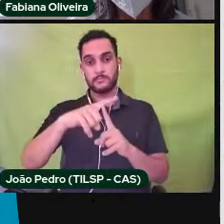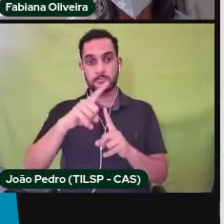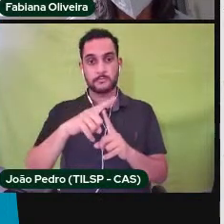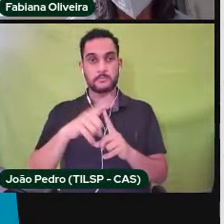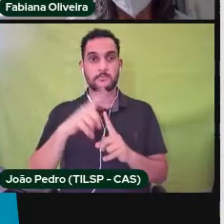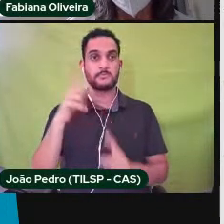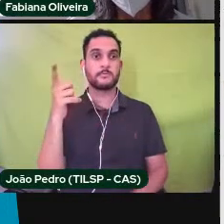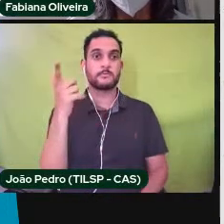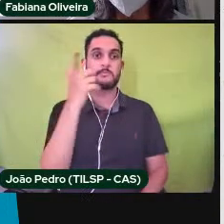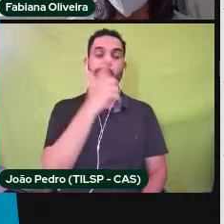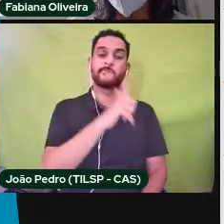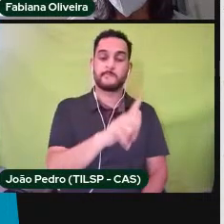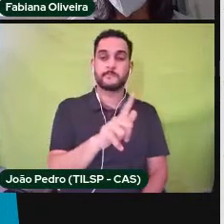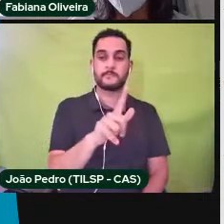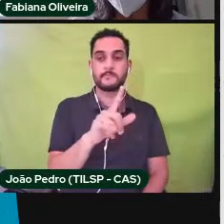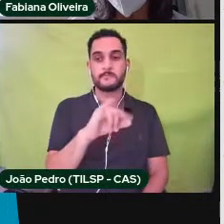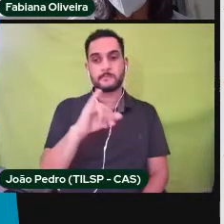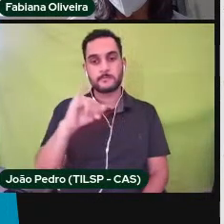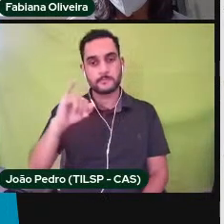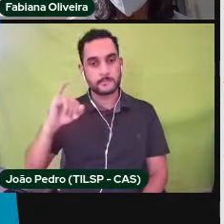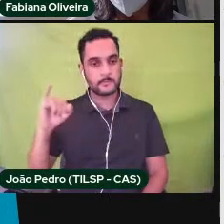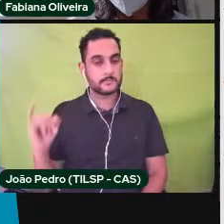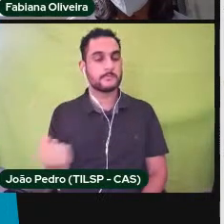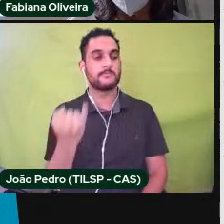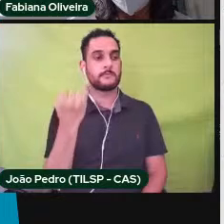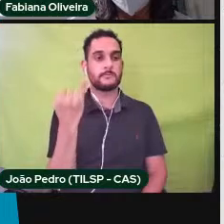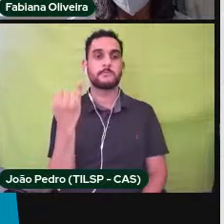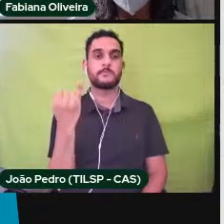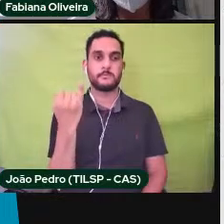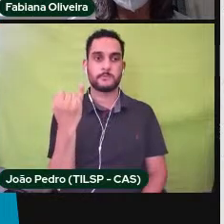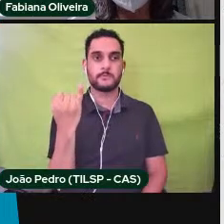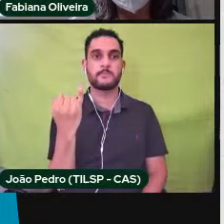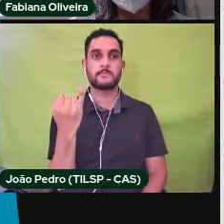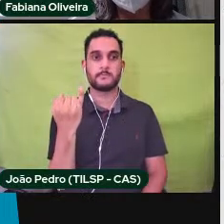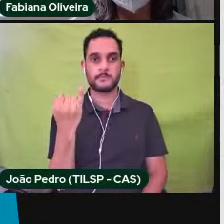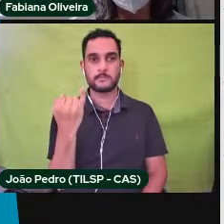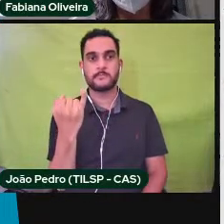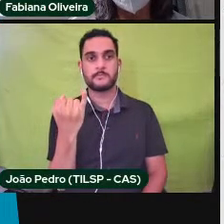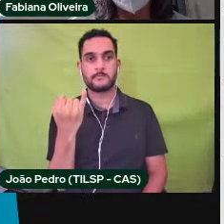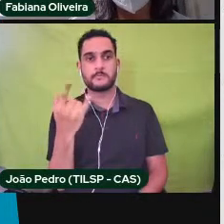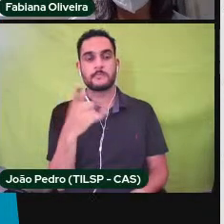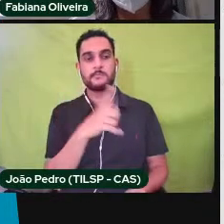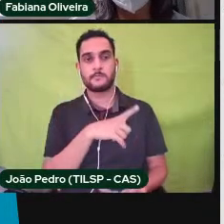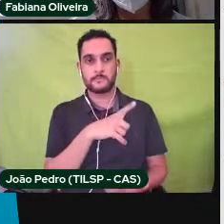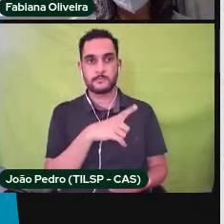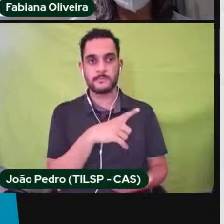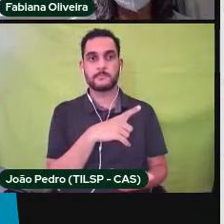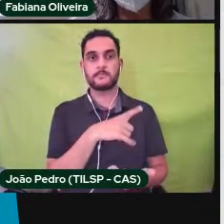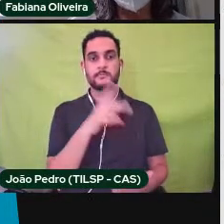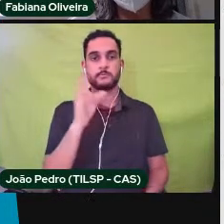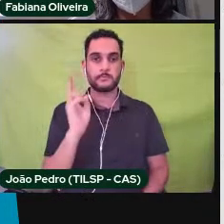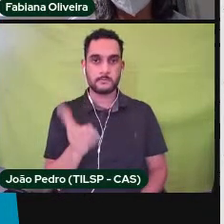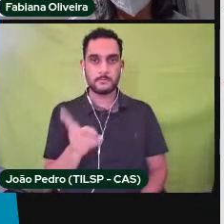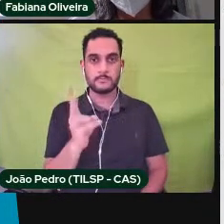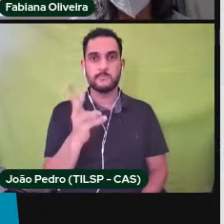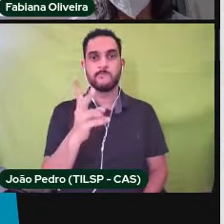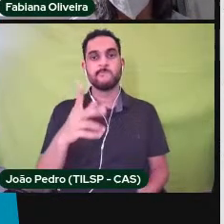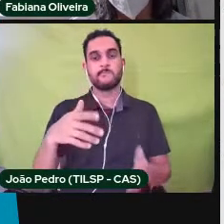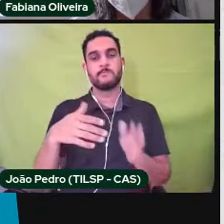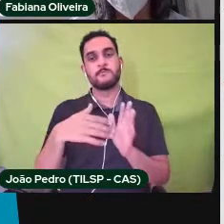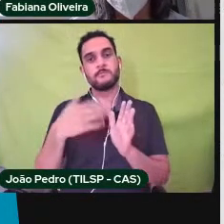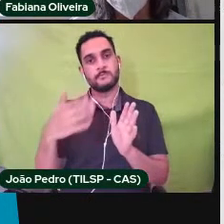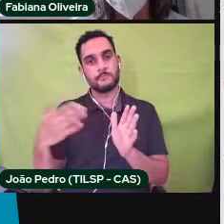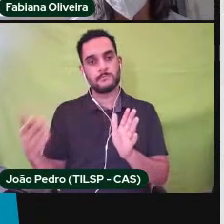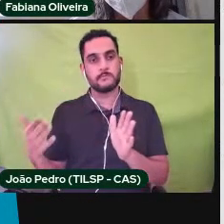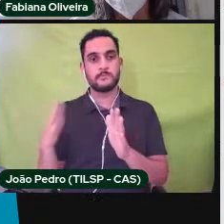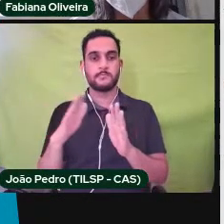consegue oportunizar o mergulho, a entrada, a permanência, o percurso escolar de